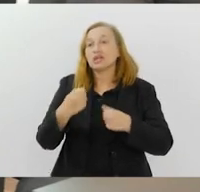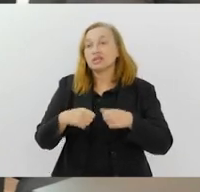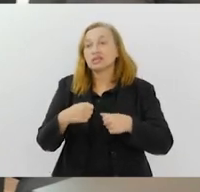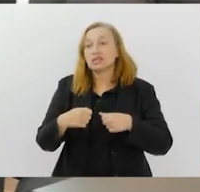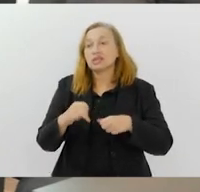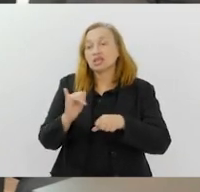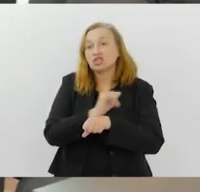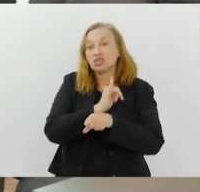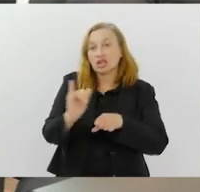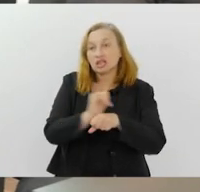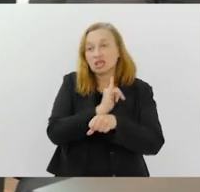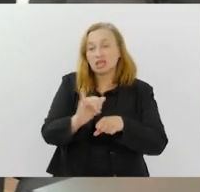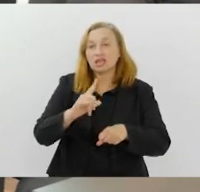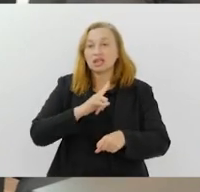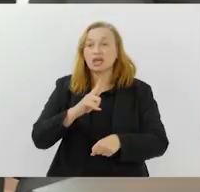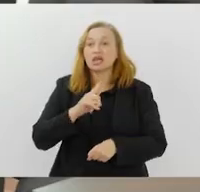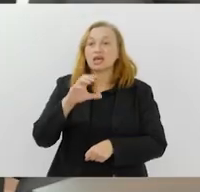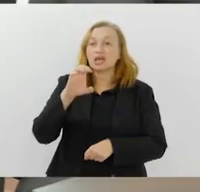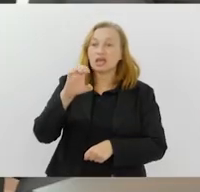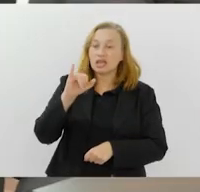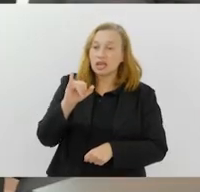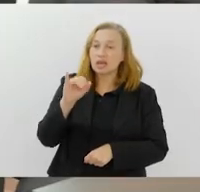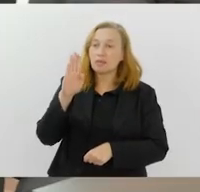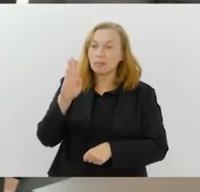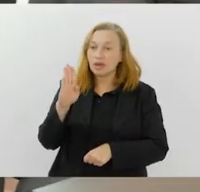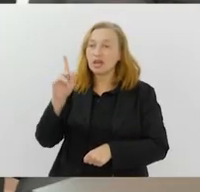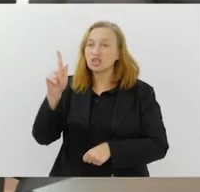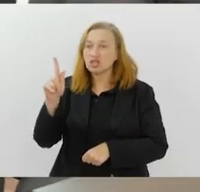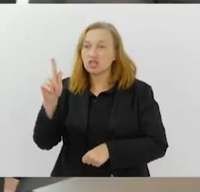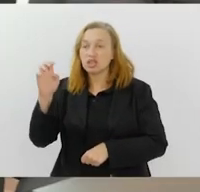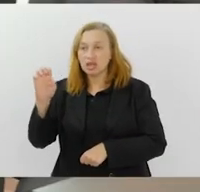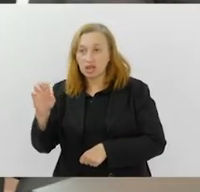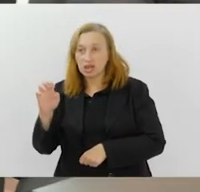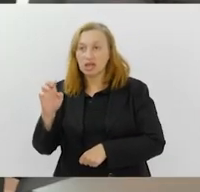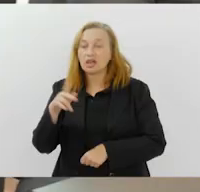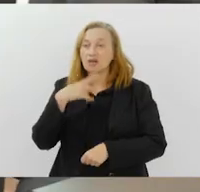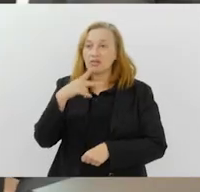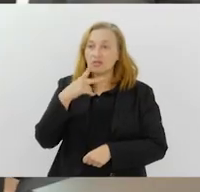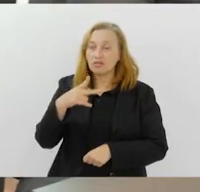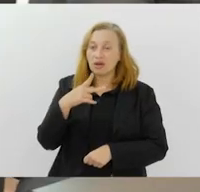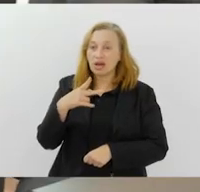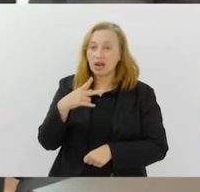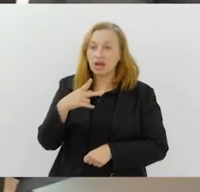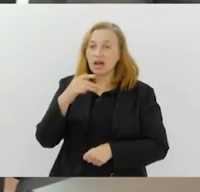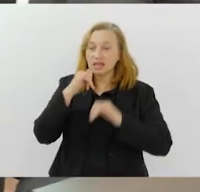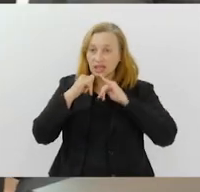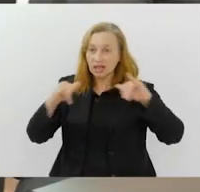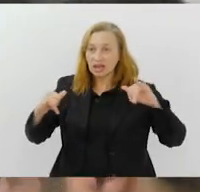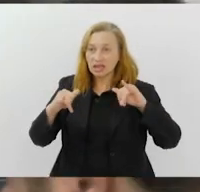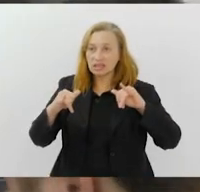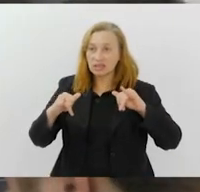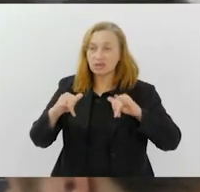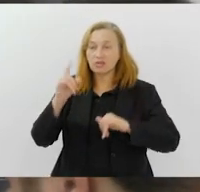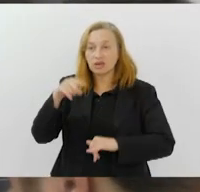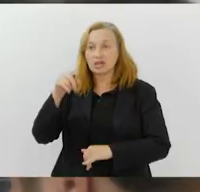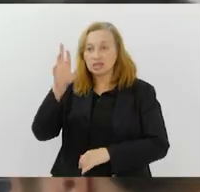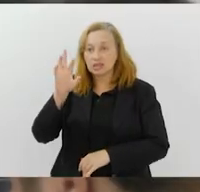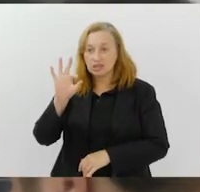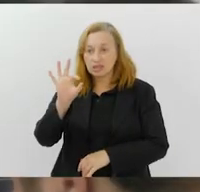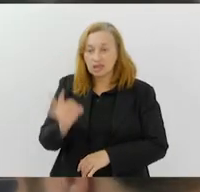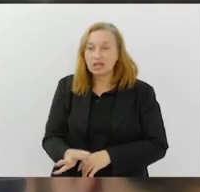métricas e que o IBGE e acho que a maioria que concorda a autoidentificação é a mais correta Tá bom me desculpe mas